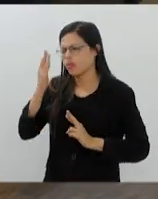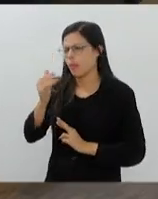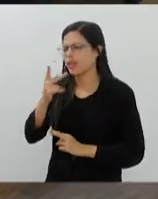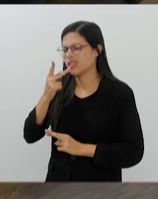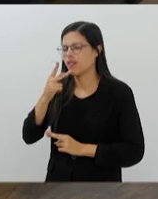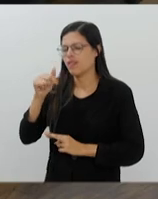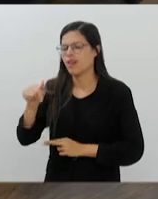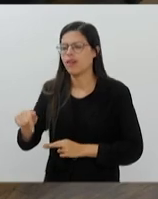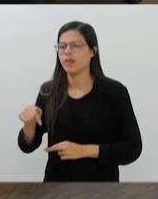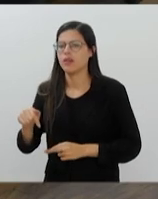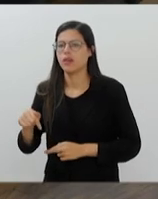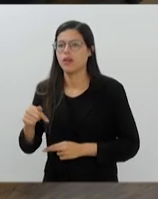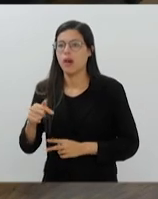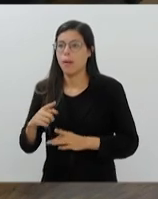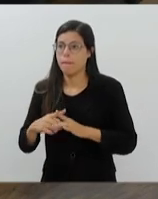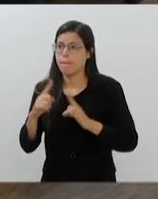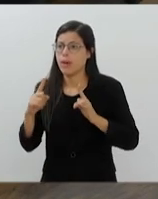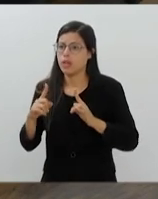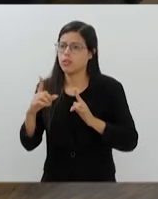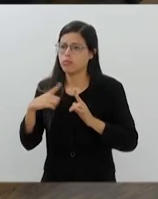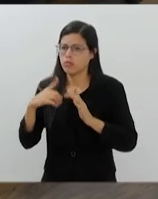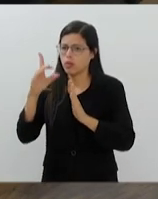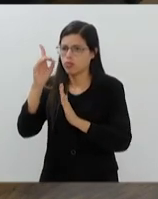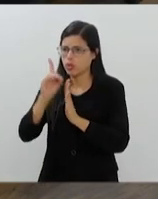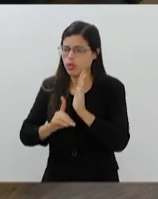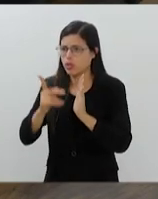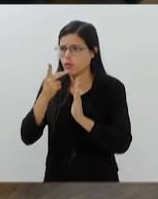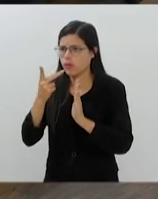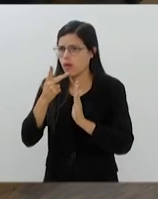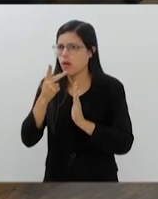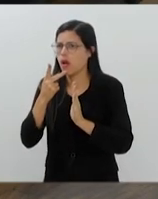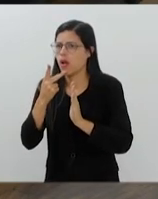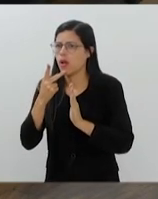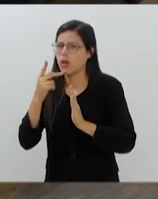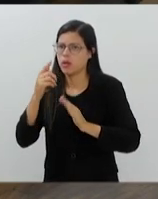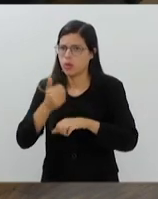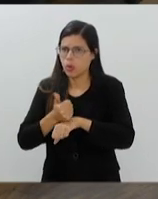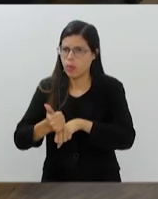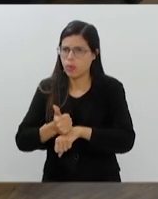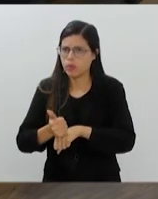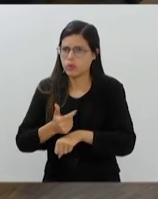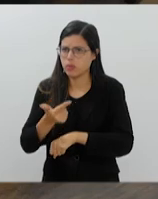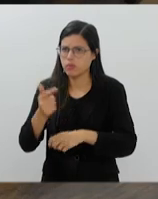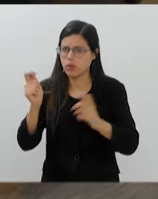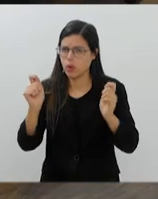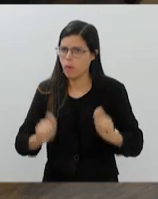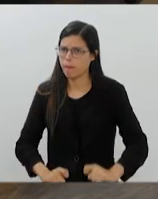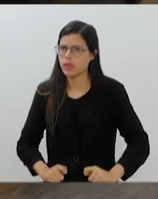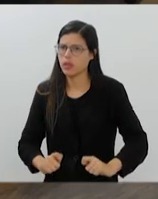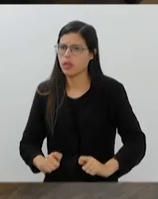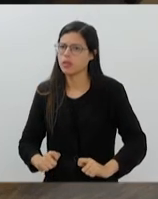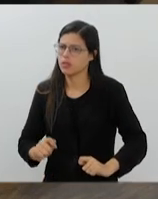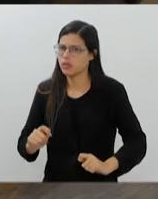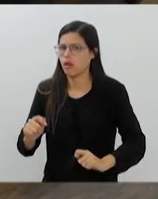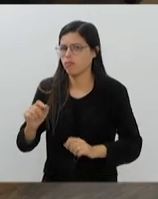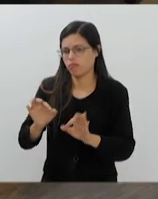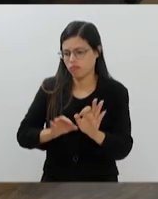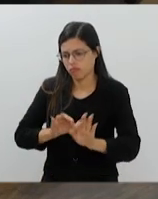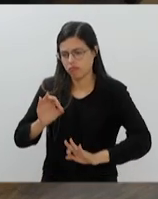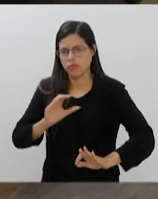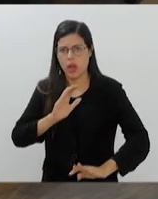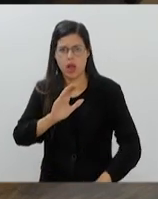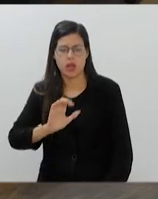direito de expressar que um profissional não tem a competência para dar conta de uma pasta tão importante como a comunicação da cedai é uma opinião